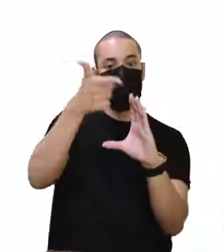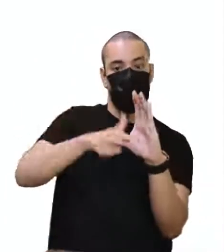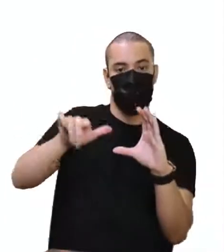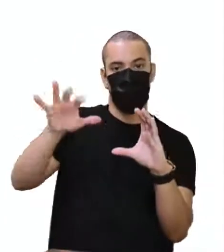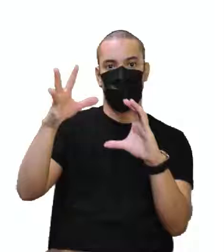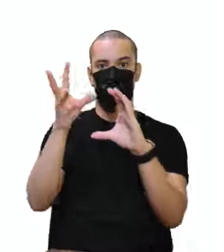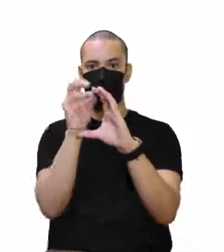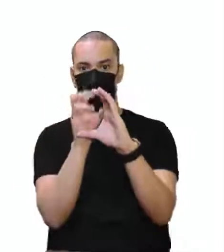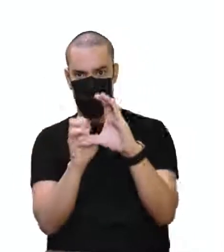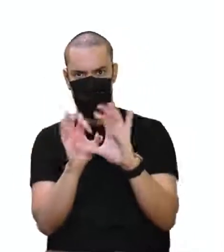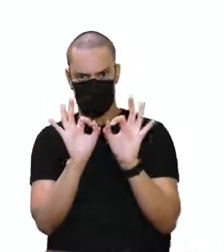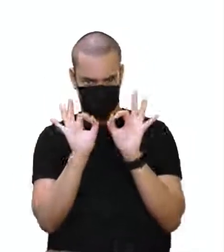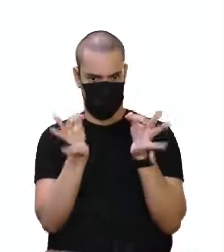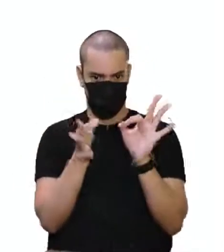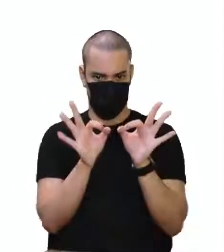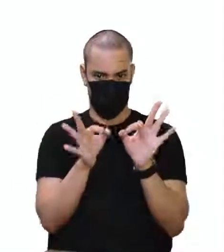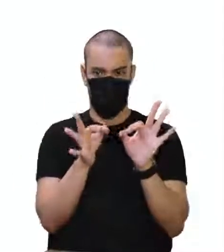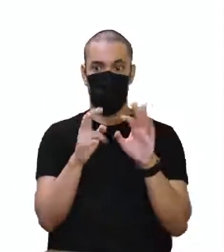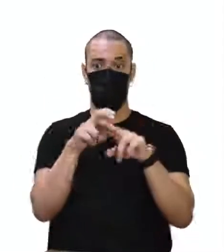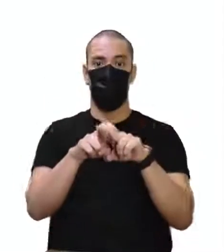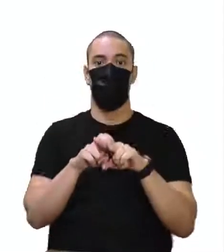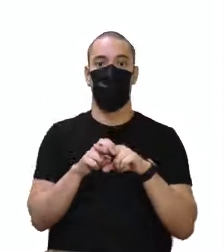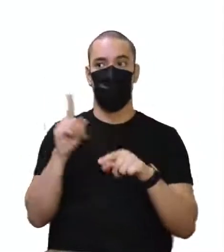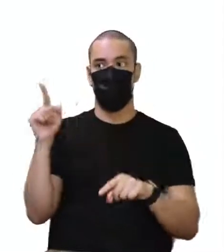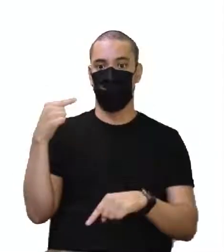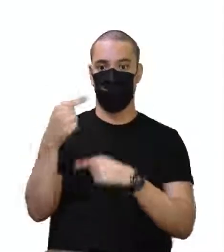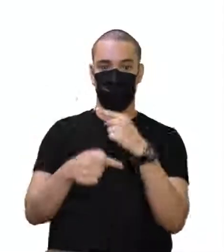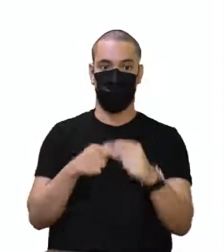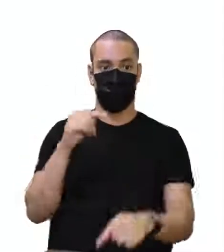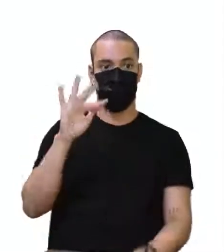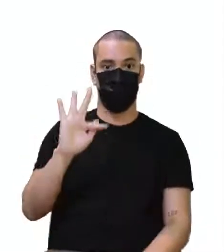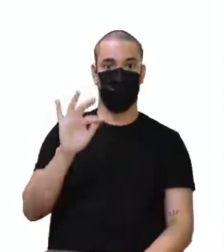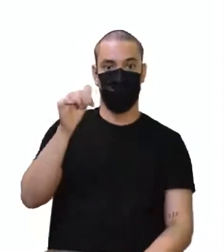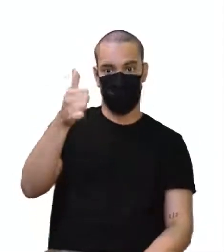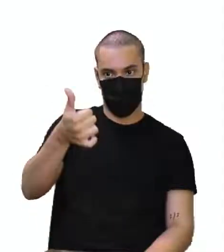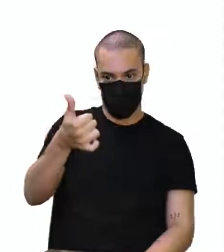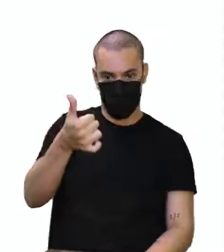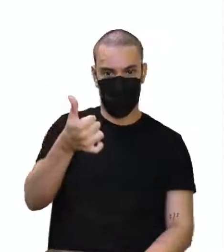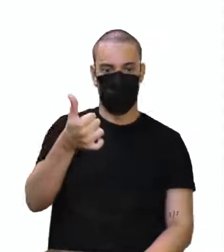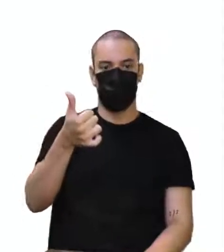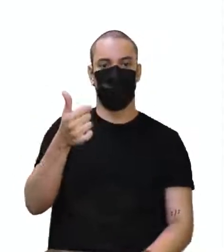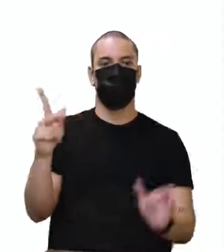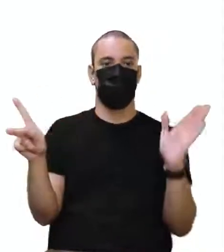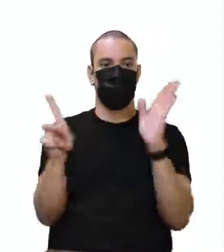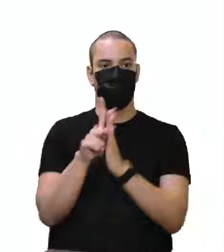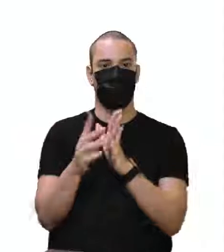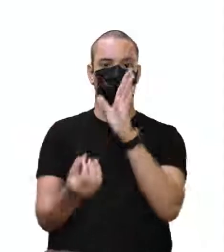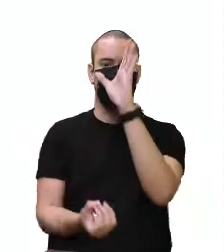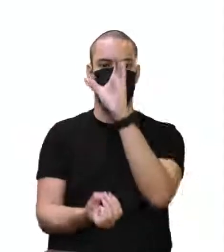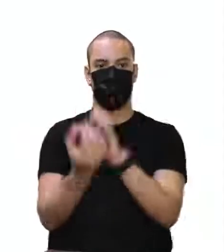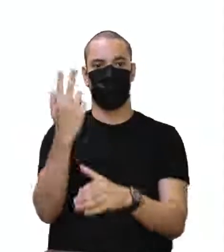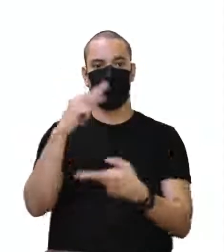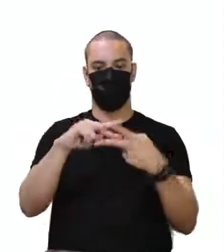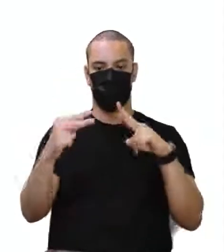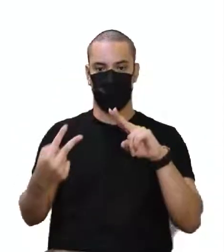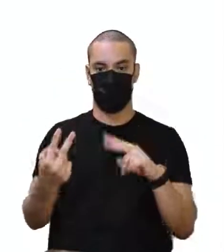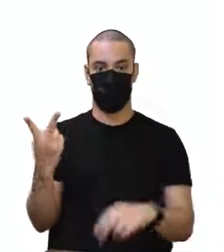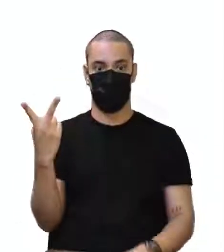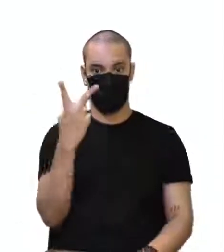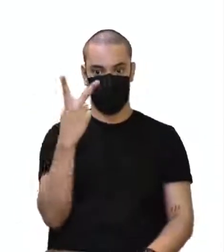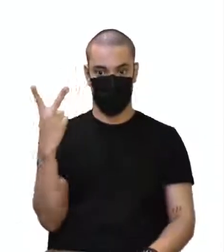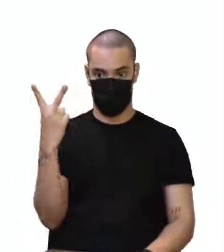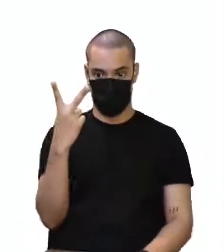rugosa. Perfeito. Então, na geração F1, tá? Que é fruto do cruzamento entre esses